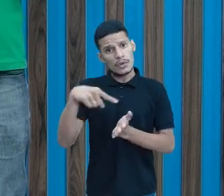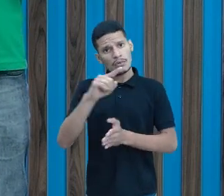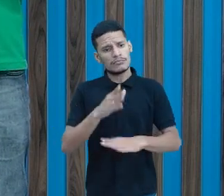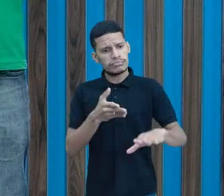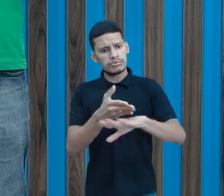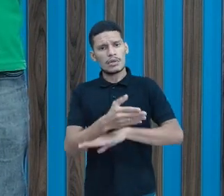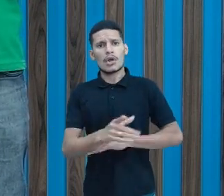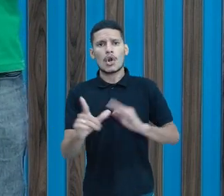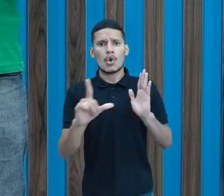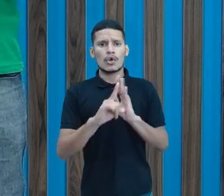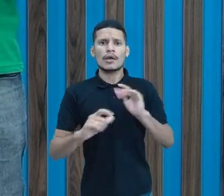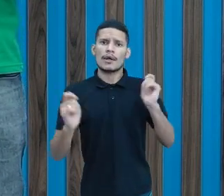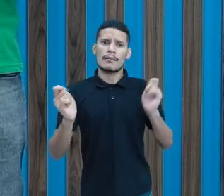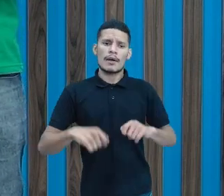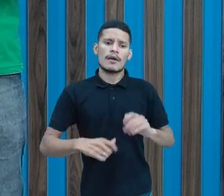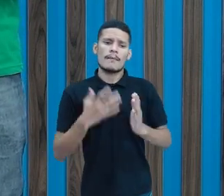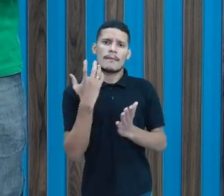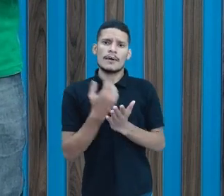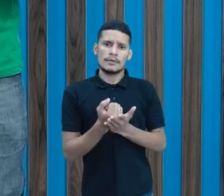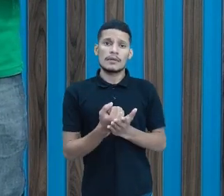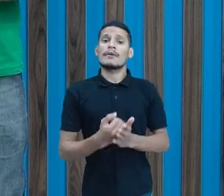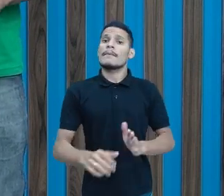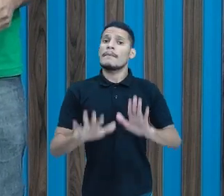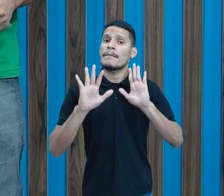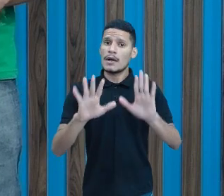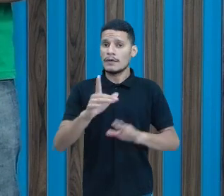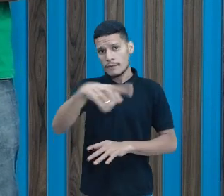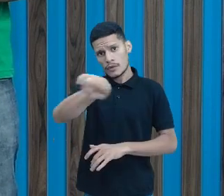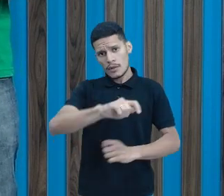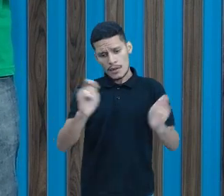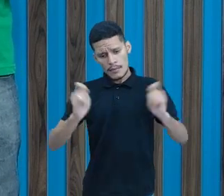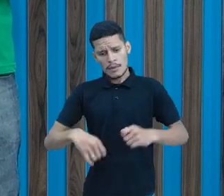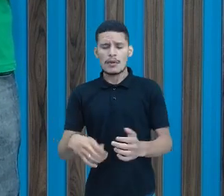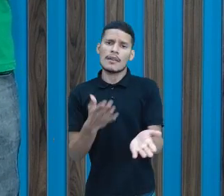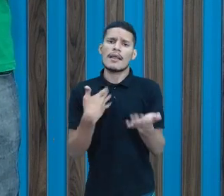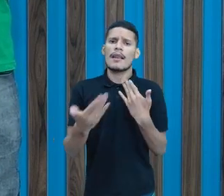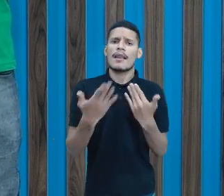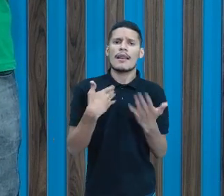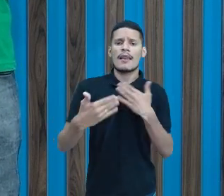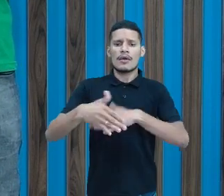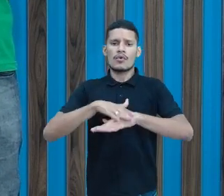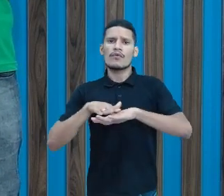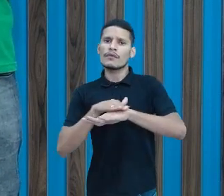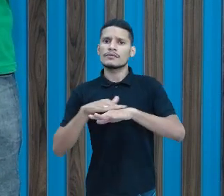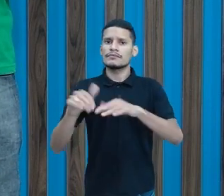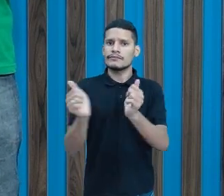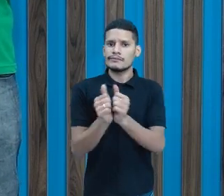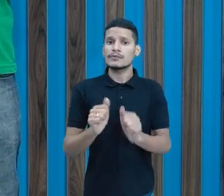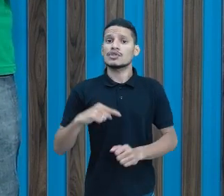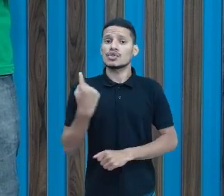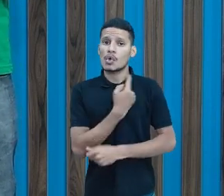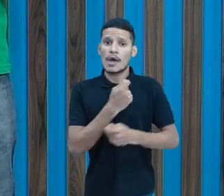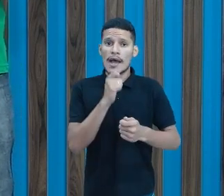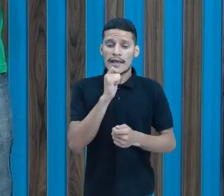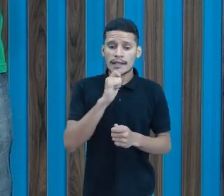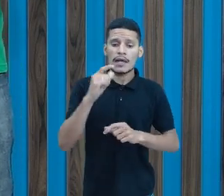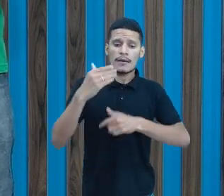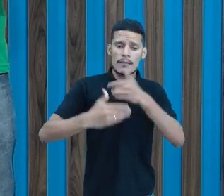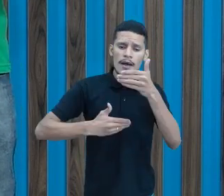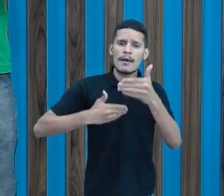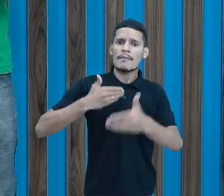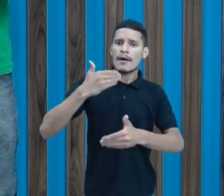O importante é que vocês baixem o aplicativo e comecem a conversar conosco. Então, a gente está ainda, né, tá